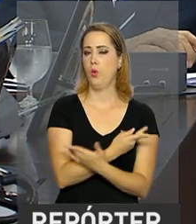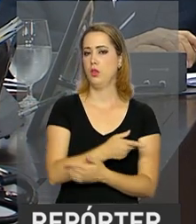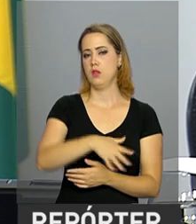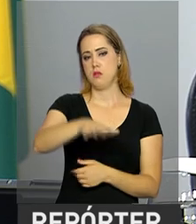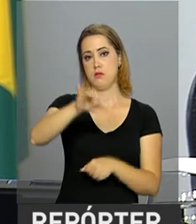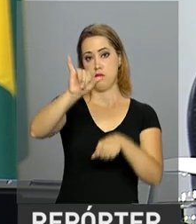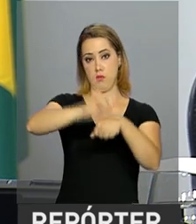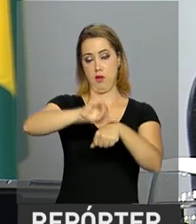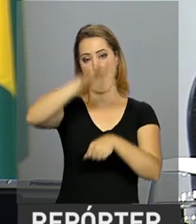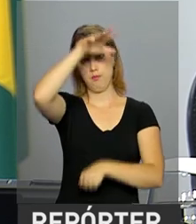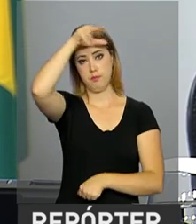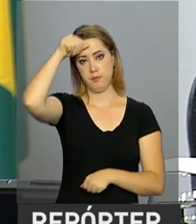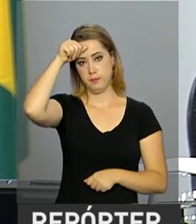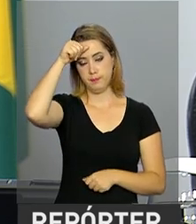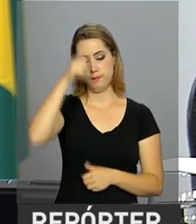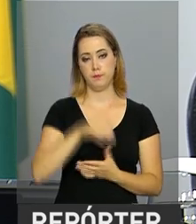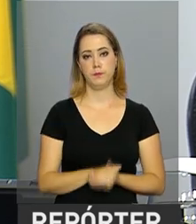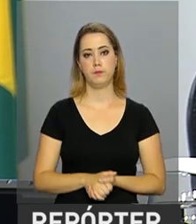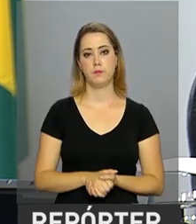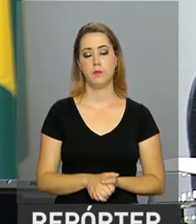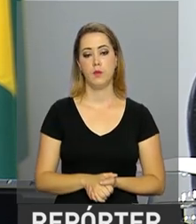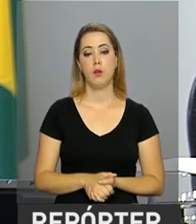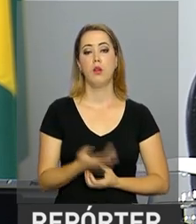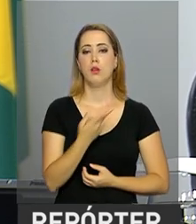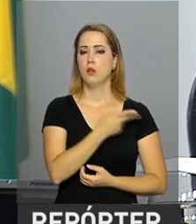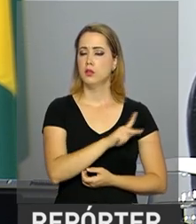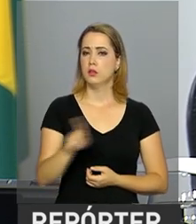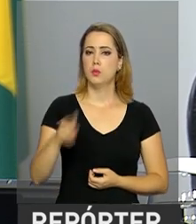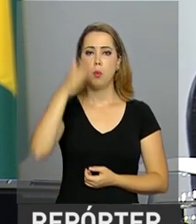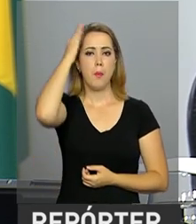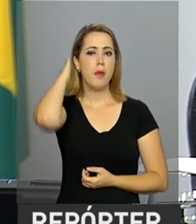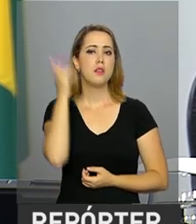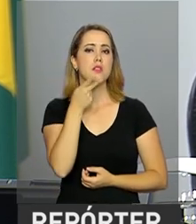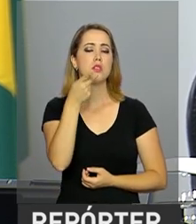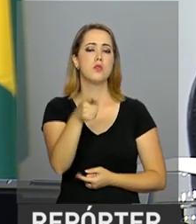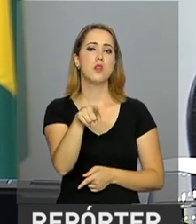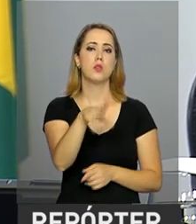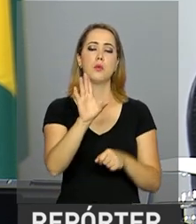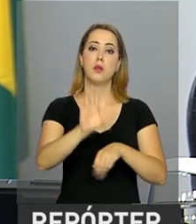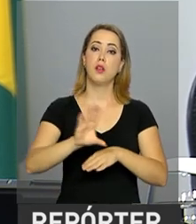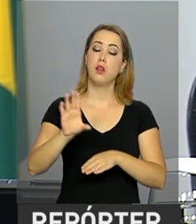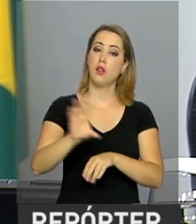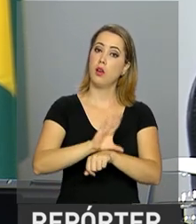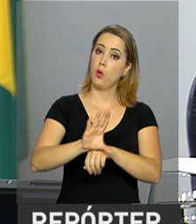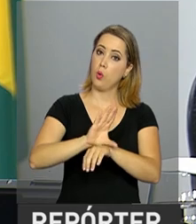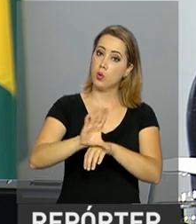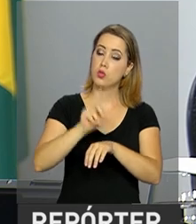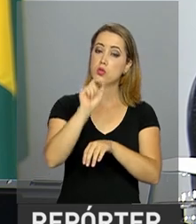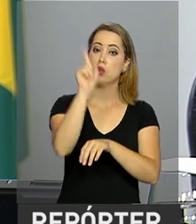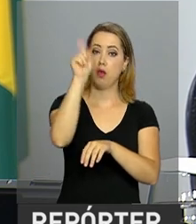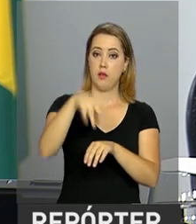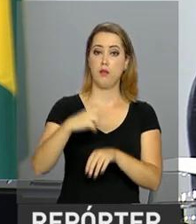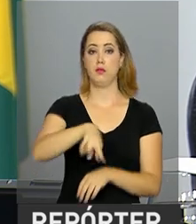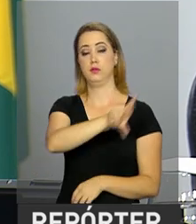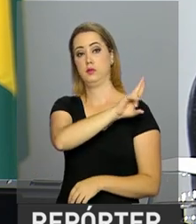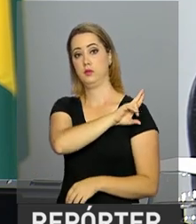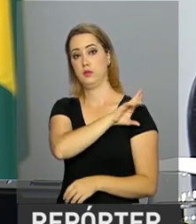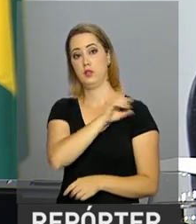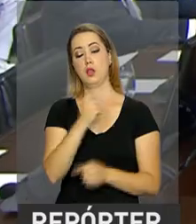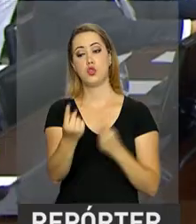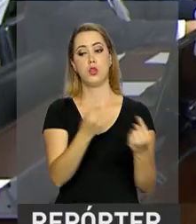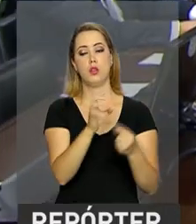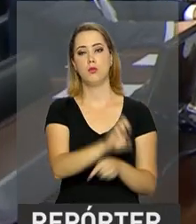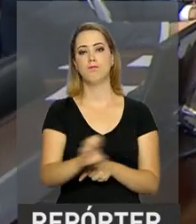Manaus o presidente Michel Temer disse ainda que apesar da Constituição Federal estabelecer que a segurança pública é responsabilidade dos